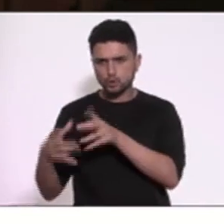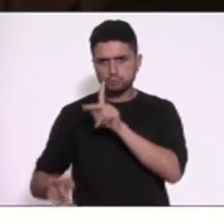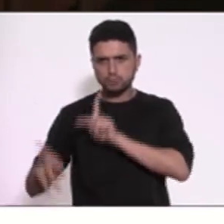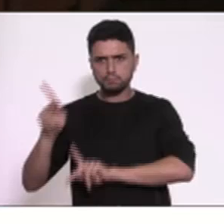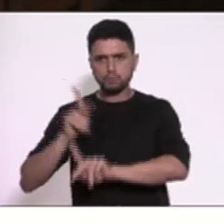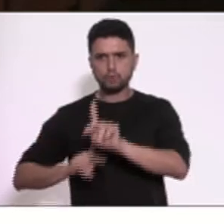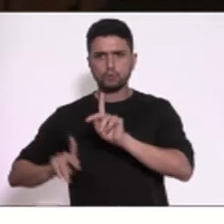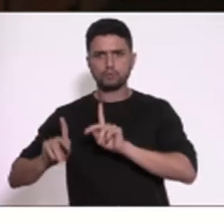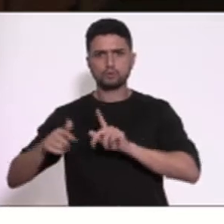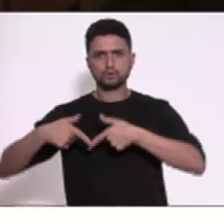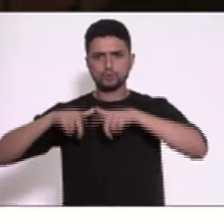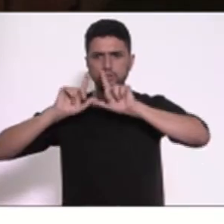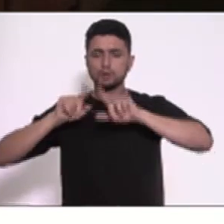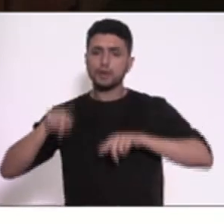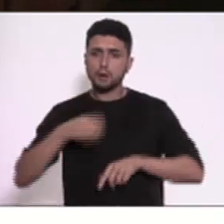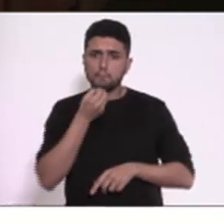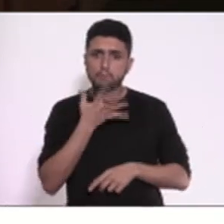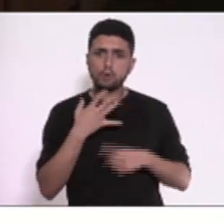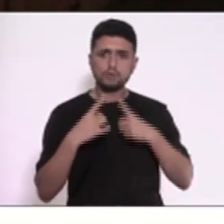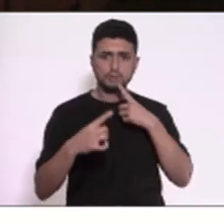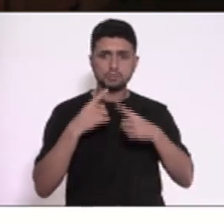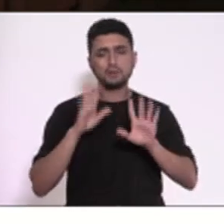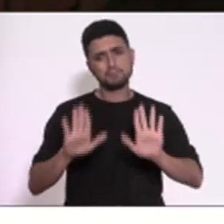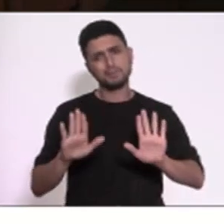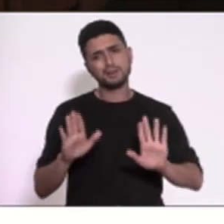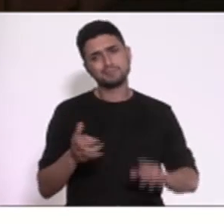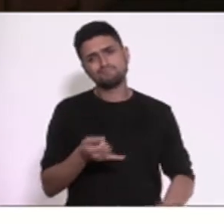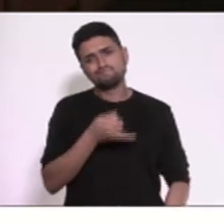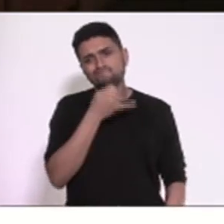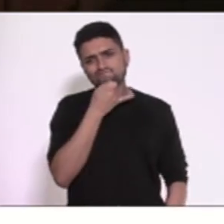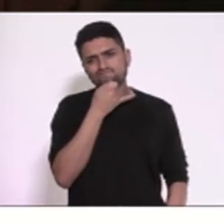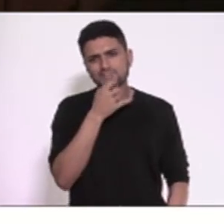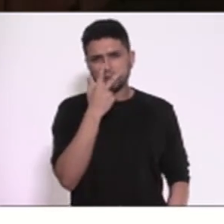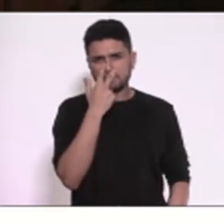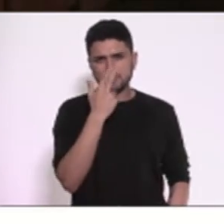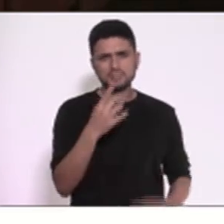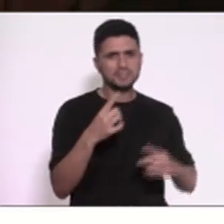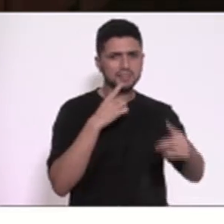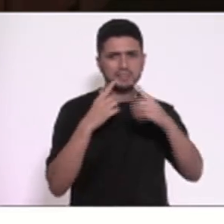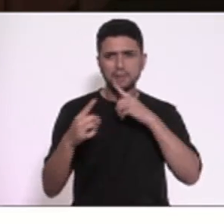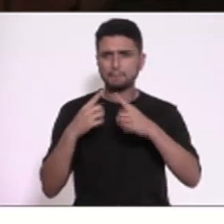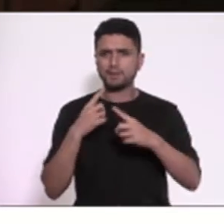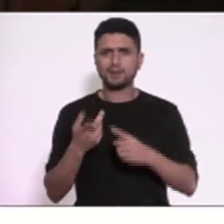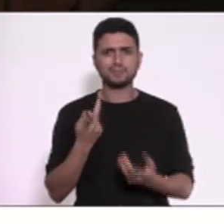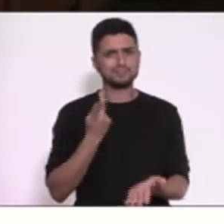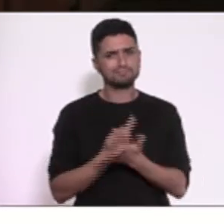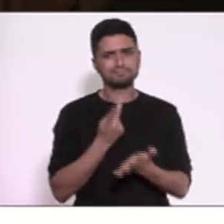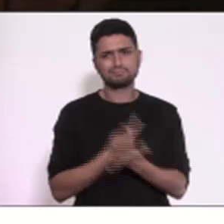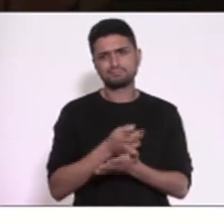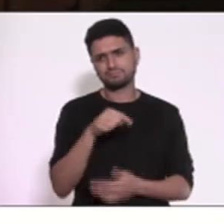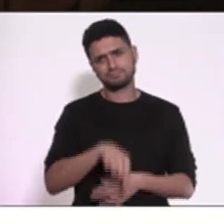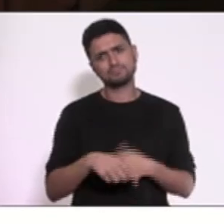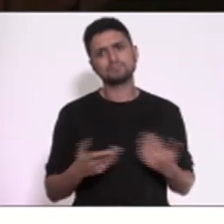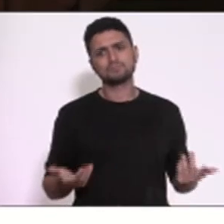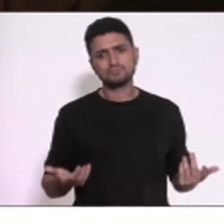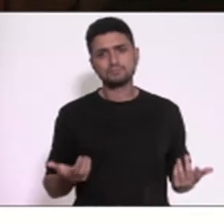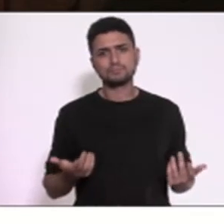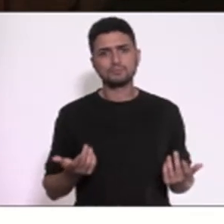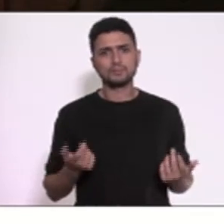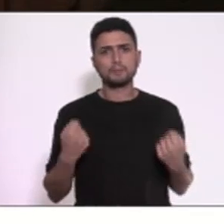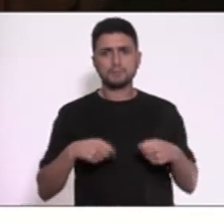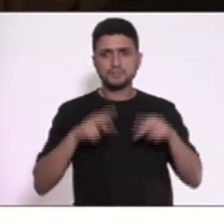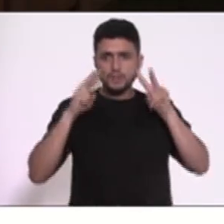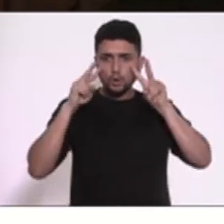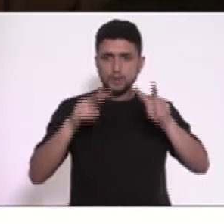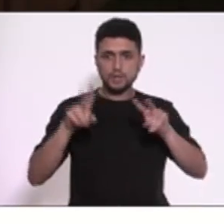na casa. Mas, infelizmente, eu acho que ele é feito de um modo um pouco torto. Porque a gente precisa olhar para a nossa história e reconhecer o racismo